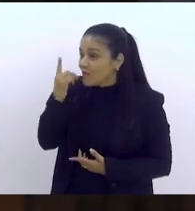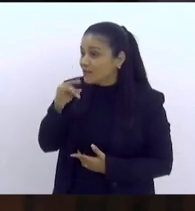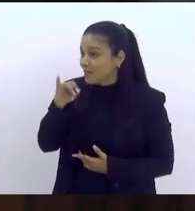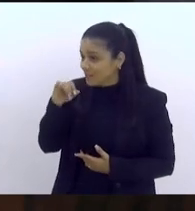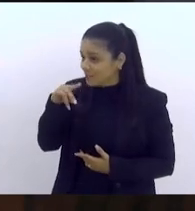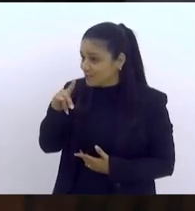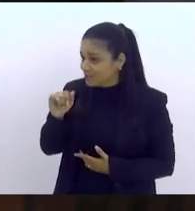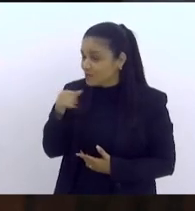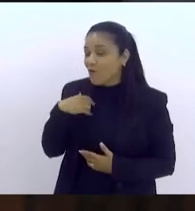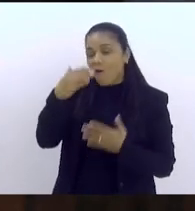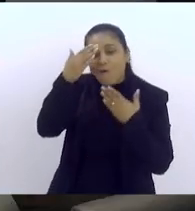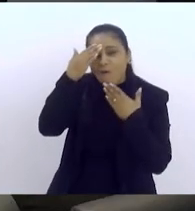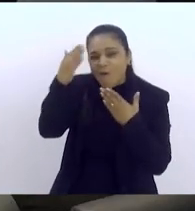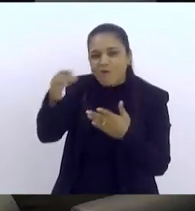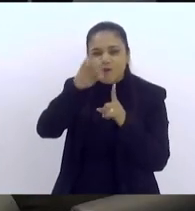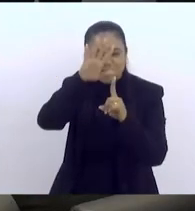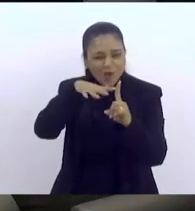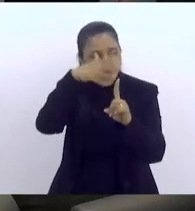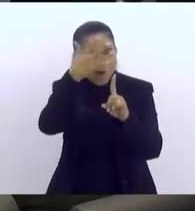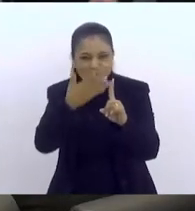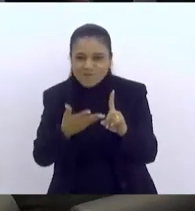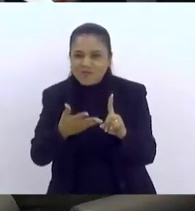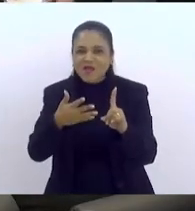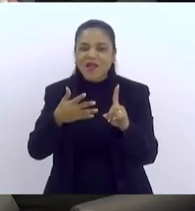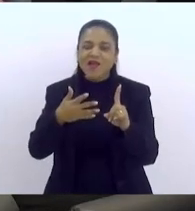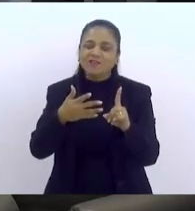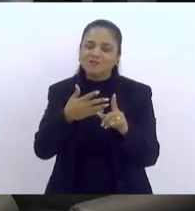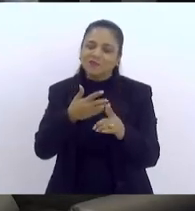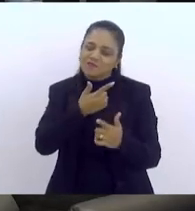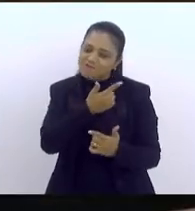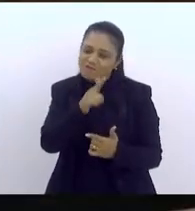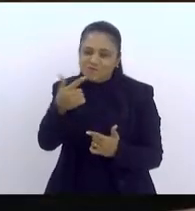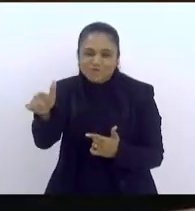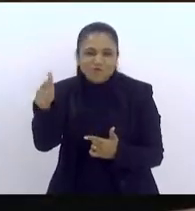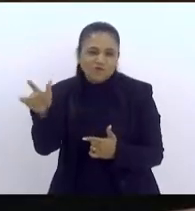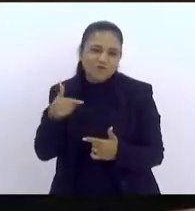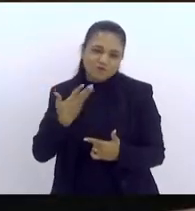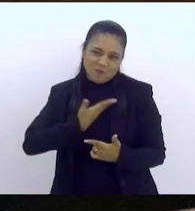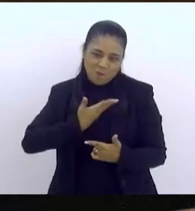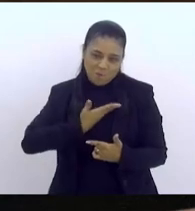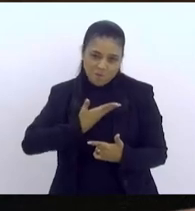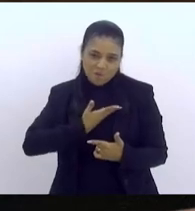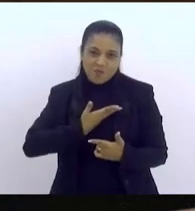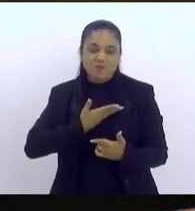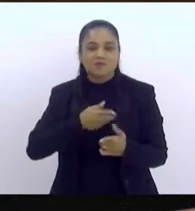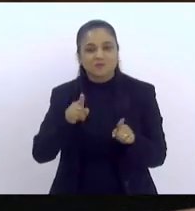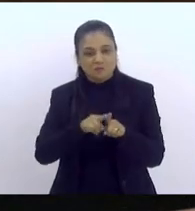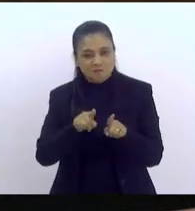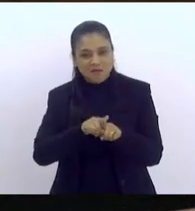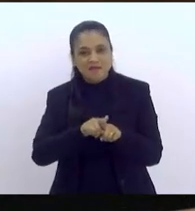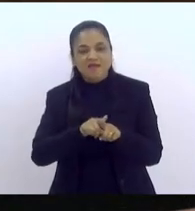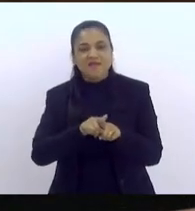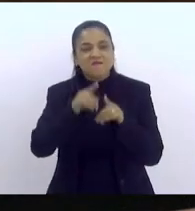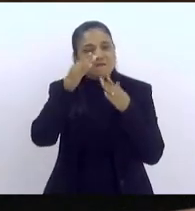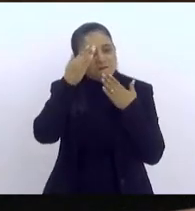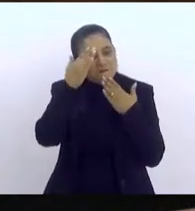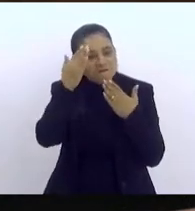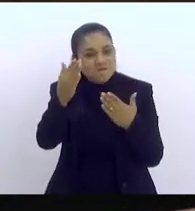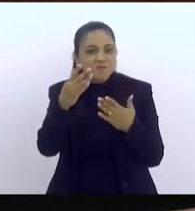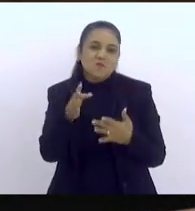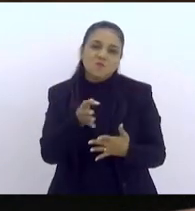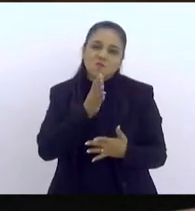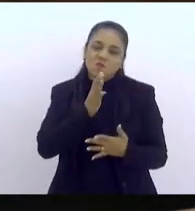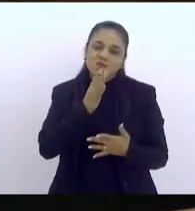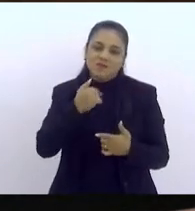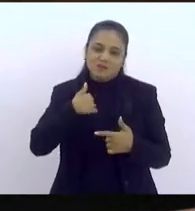Muito obrigado pela sua homenagem e dos demais colegas, reconhecendo essa função que a